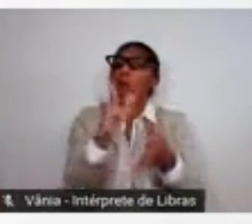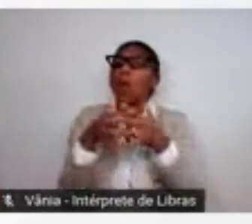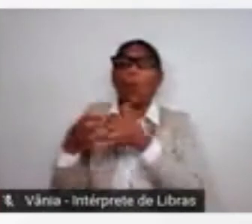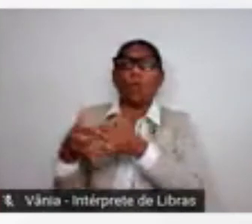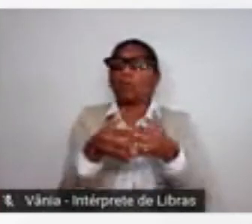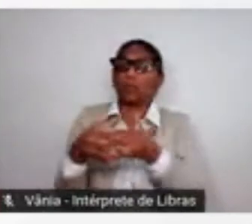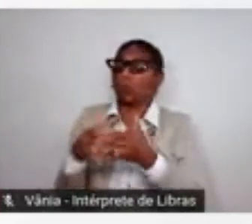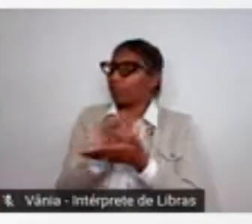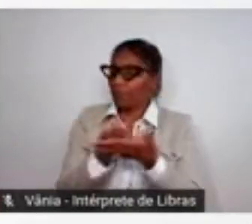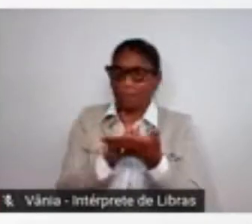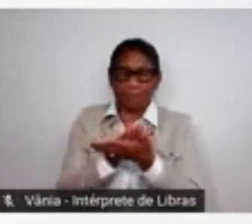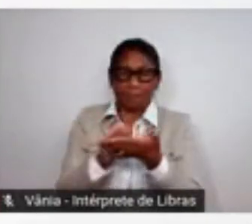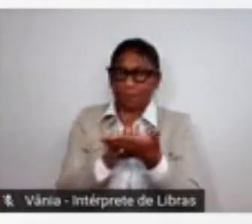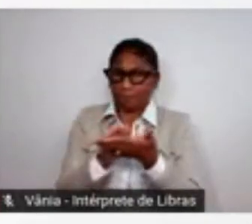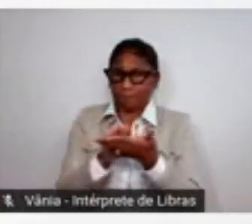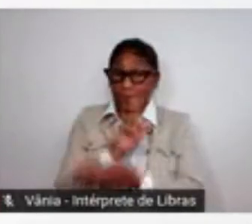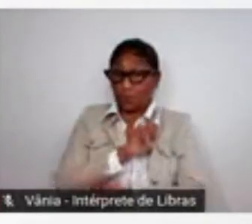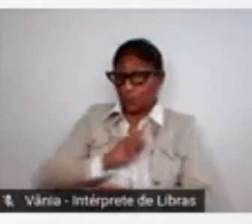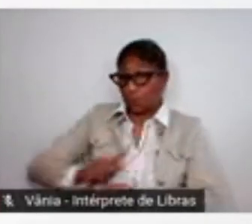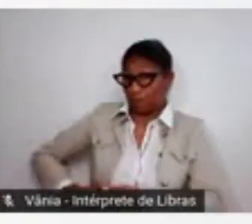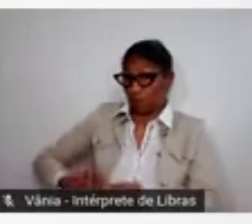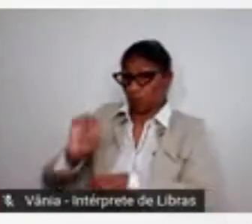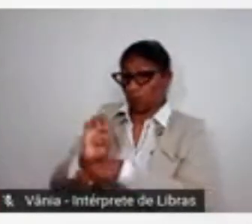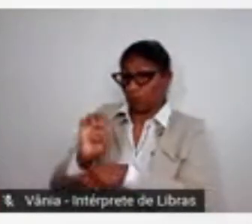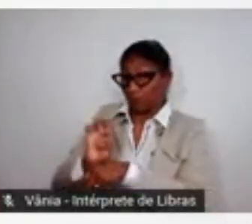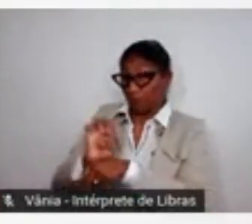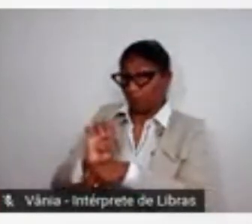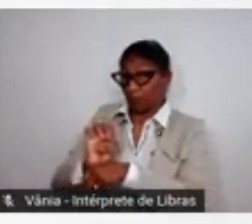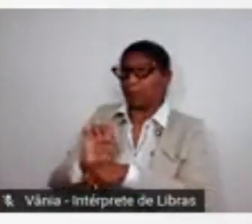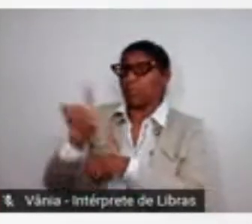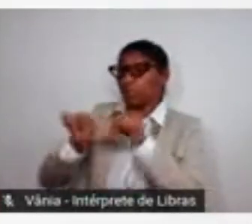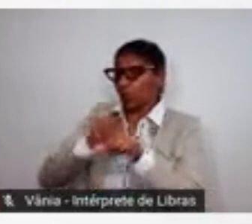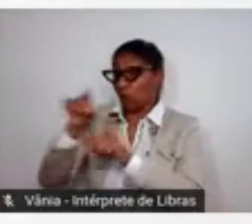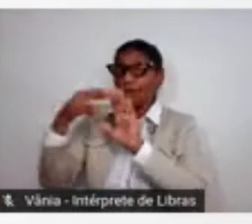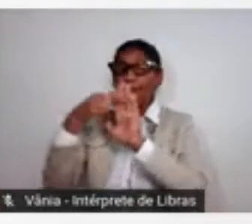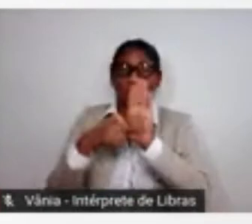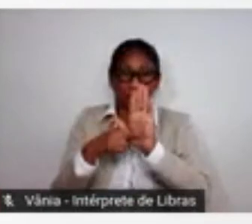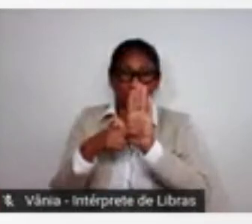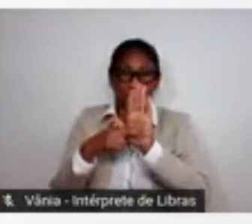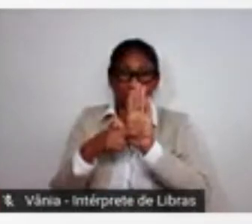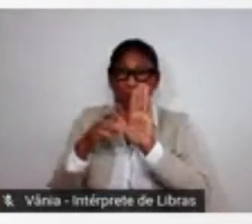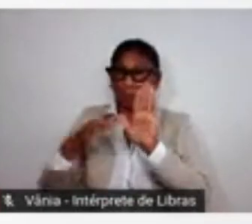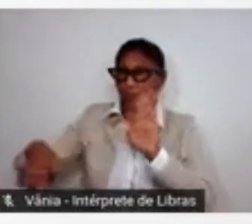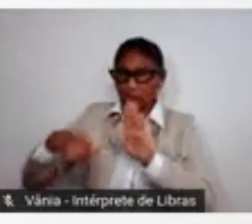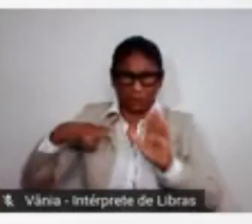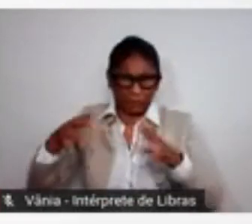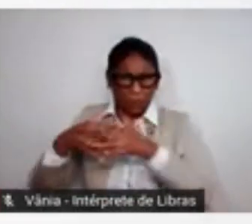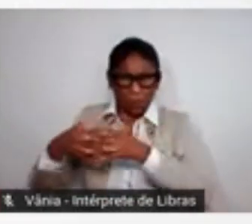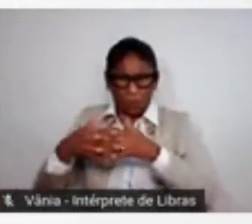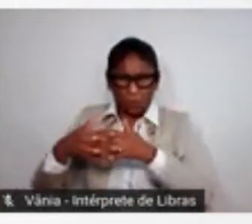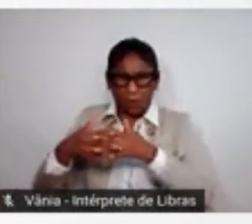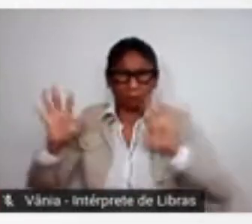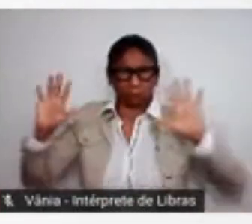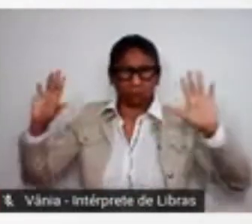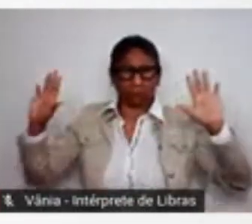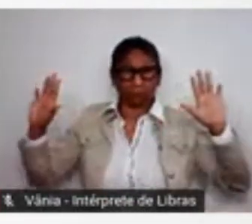contrário, né? O governo do Estado estabelece as regras que servem para o Estado como um todo. Se confusão houve, não foi da parte do